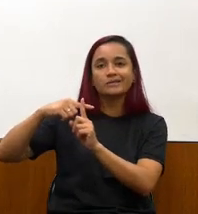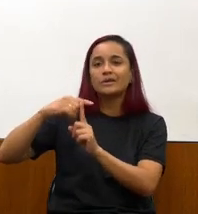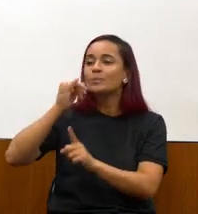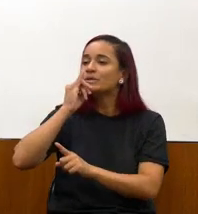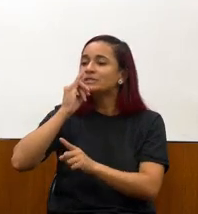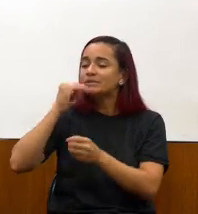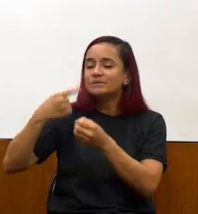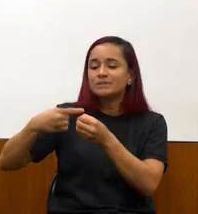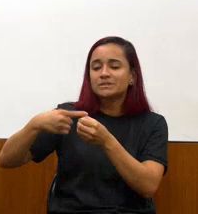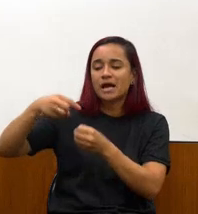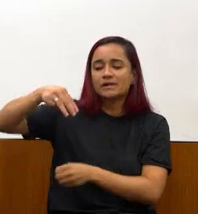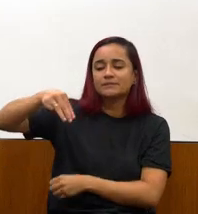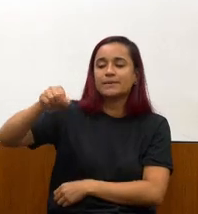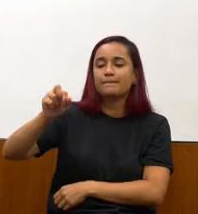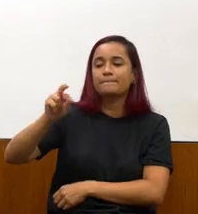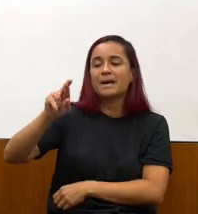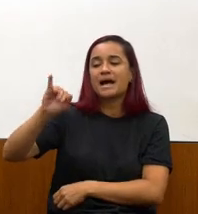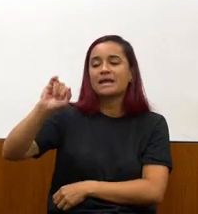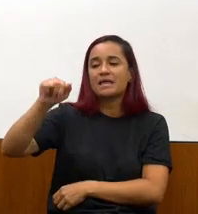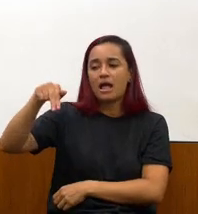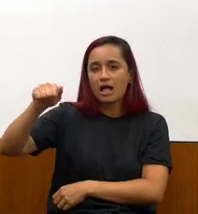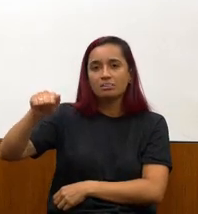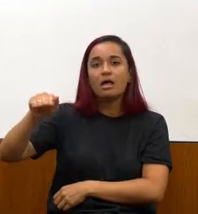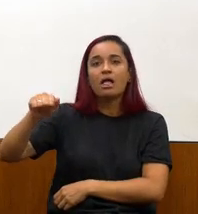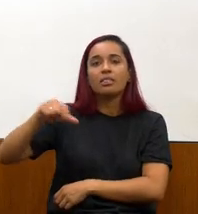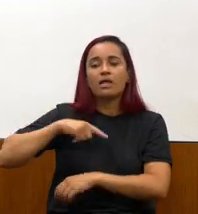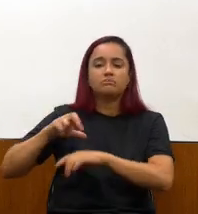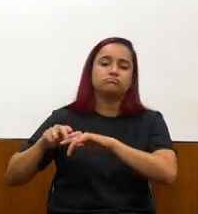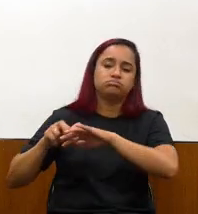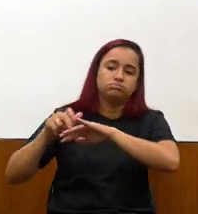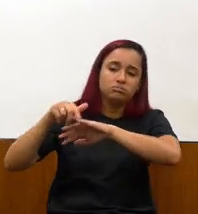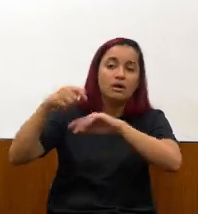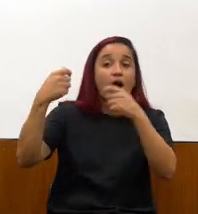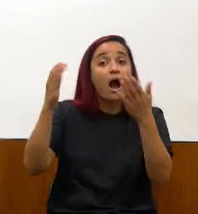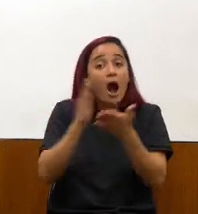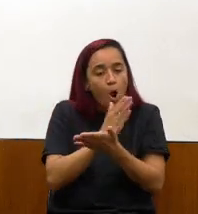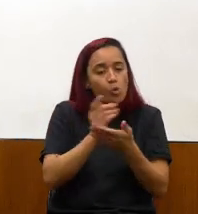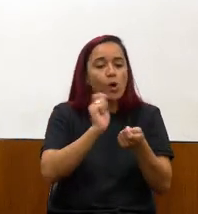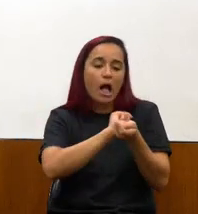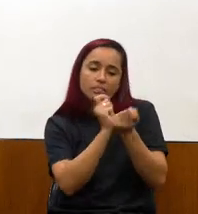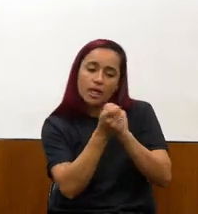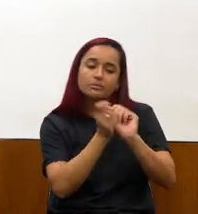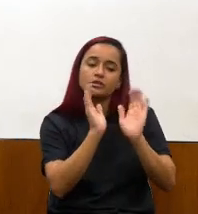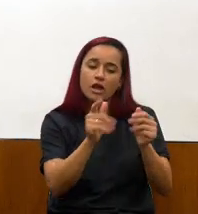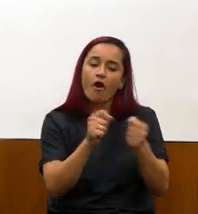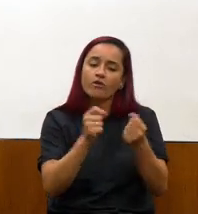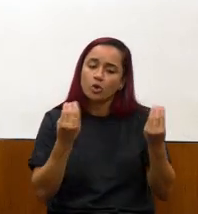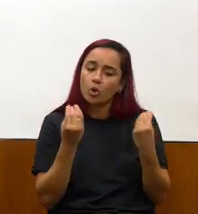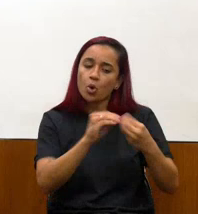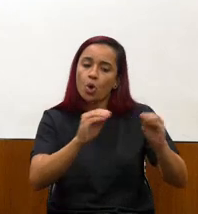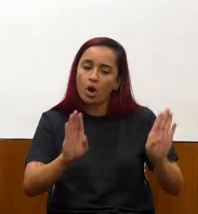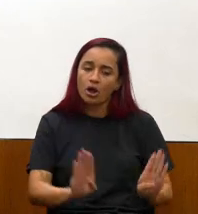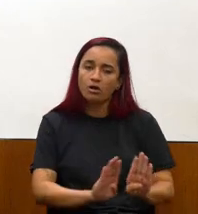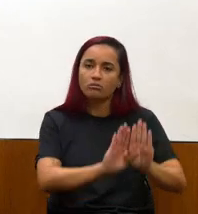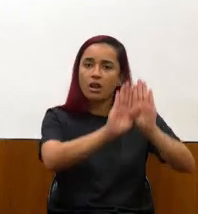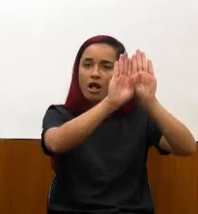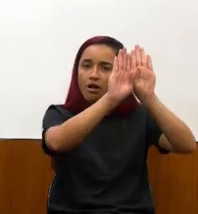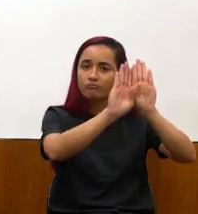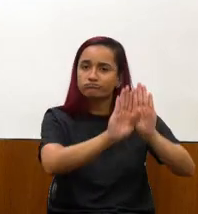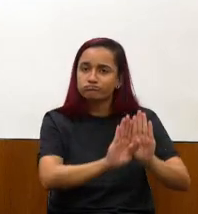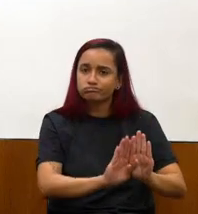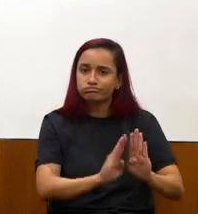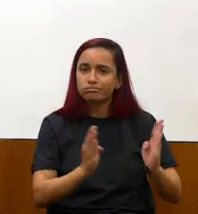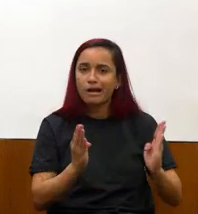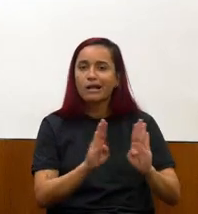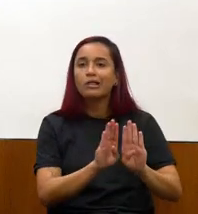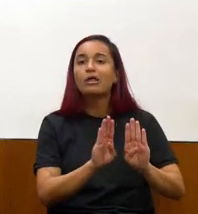colocando elevadores, as escadas estão mudando, tem corrimão sendo construídos. Justamente essas barreiras que a gente tem que ser quebradas. Quando a gente fala